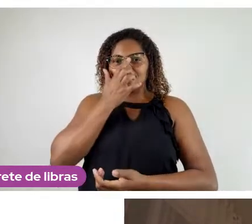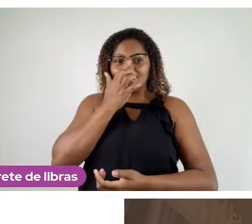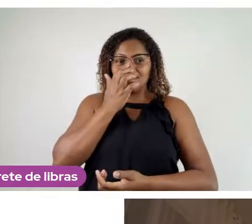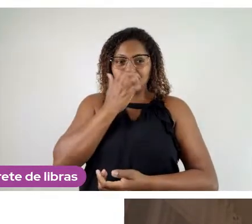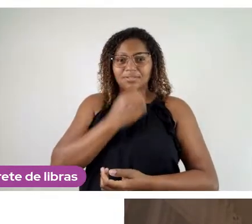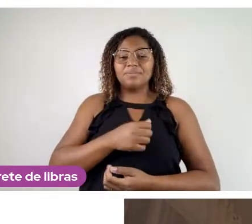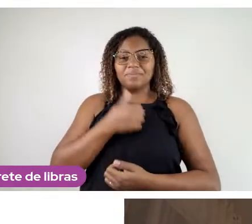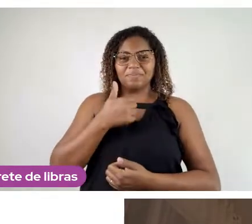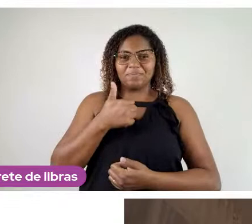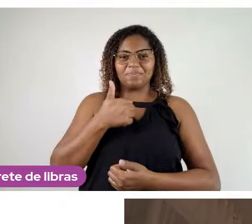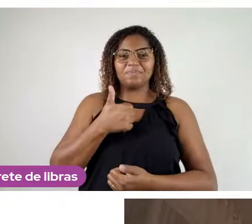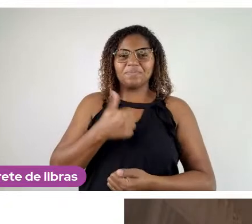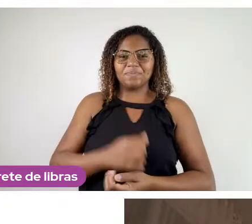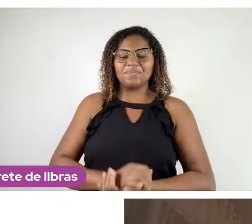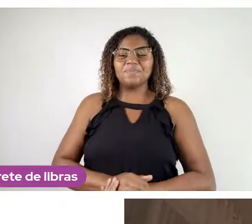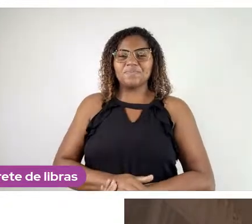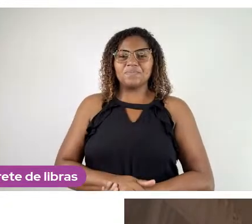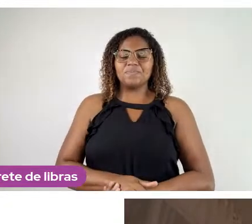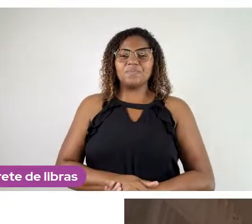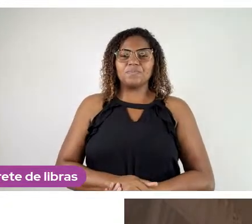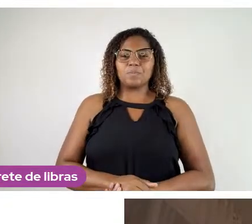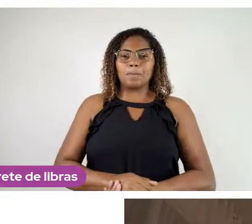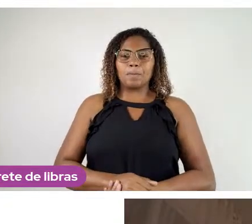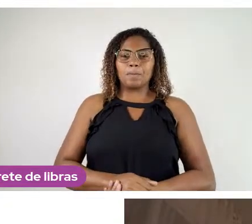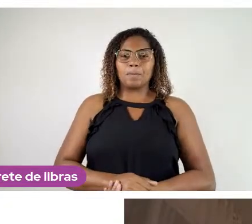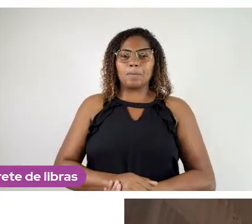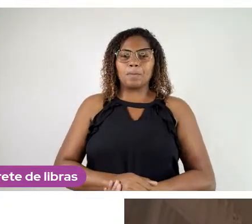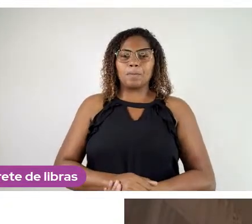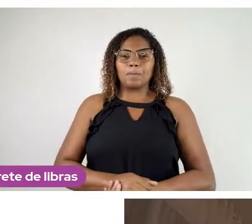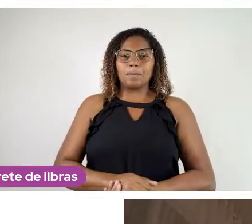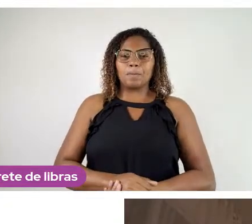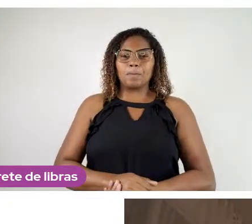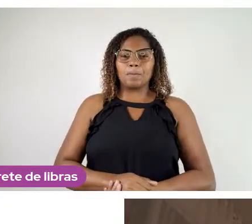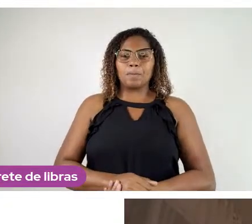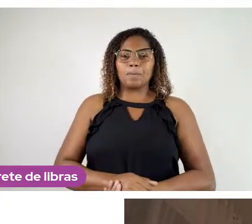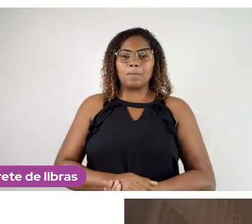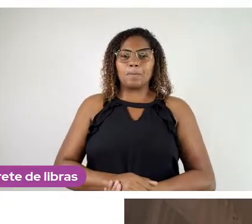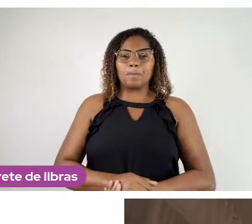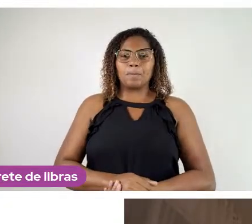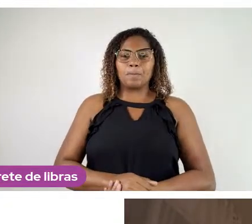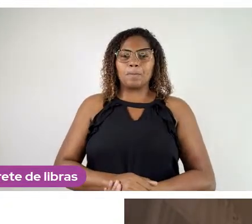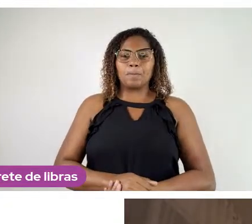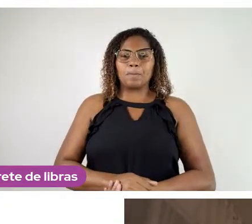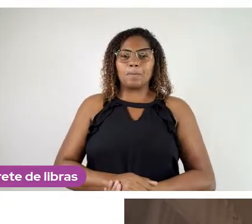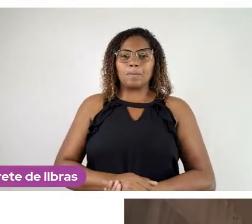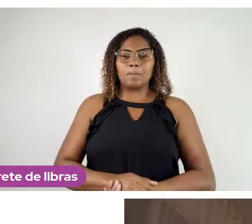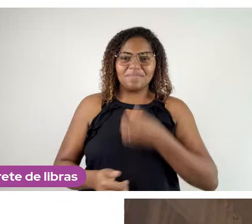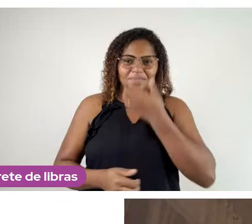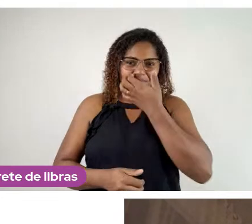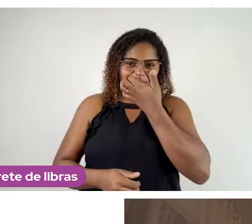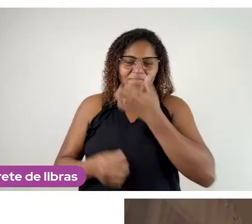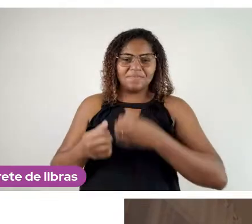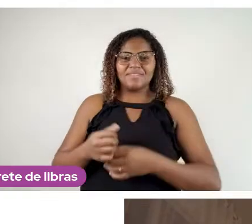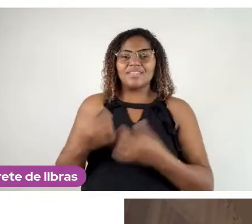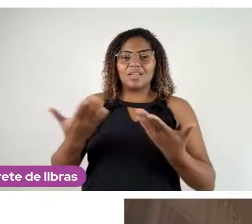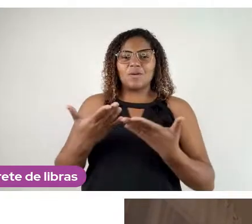La presentación está grabada, ¿no? Entonces, lo que va a pasar es que Luana va a subir